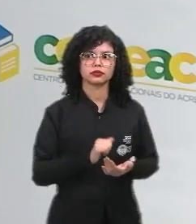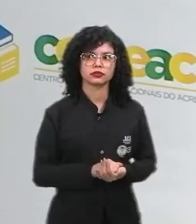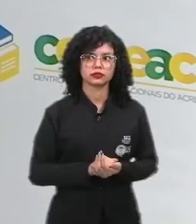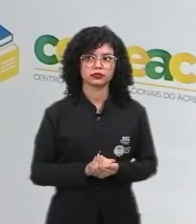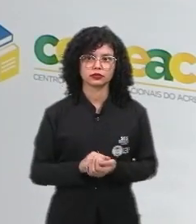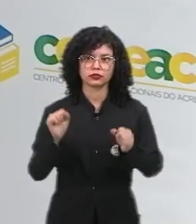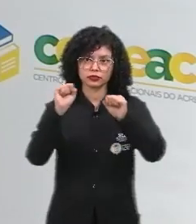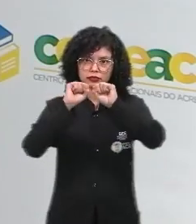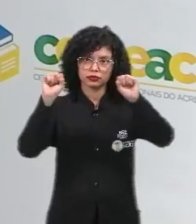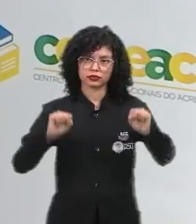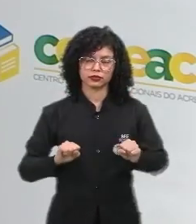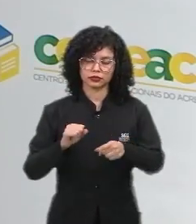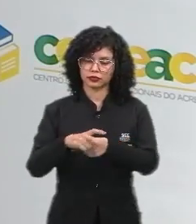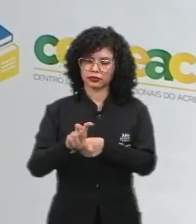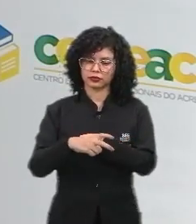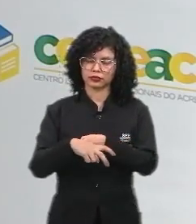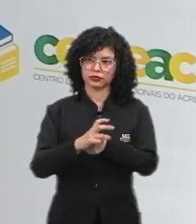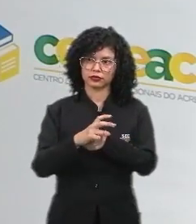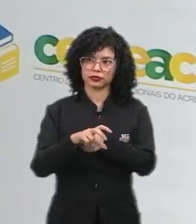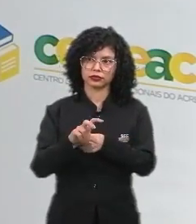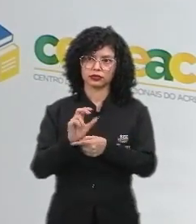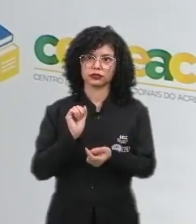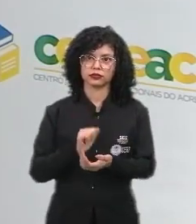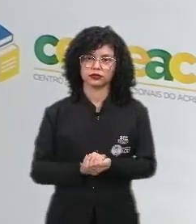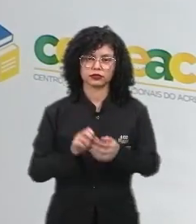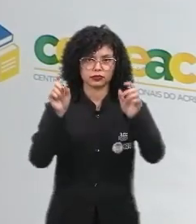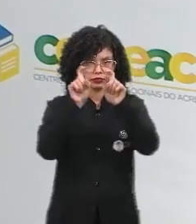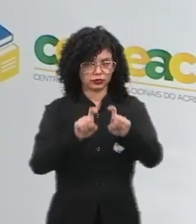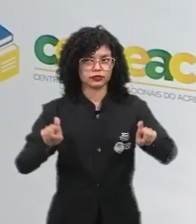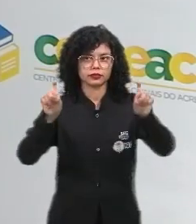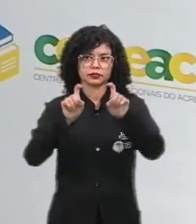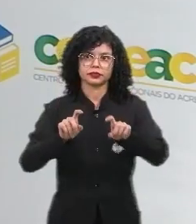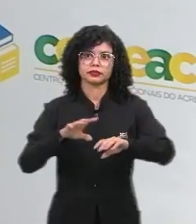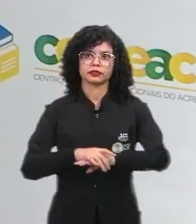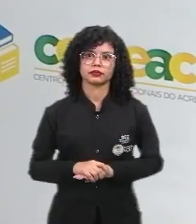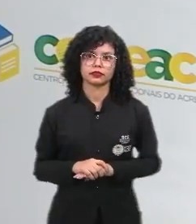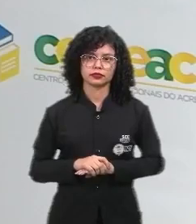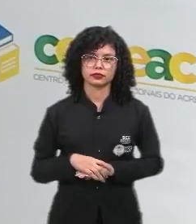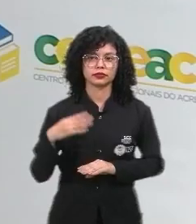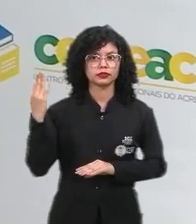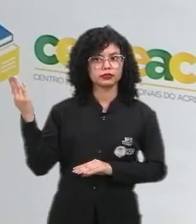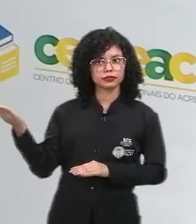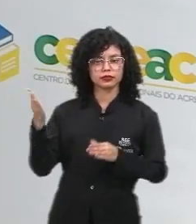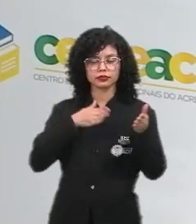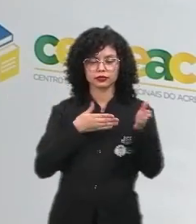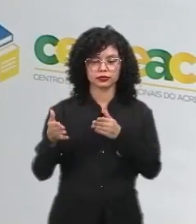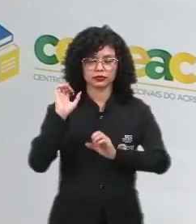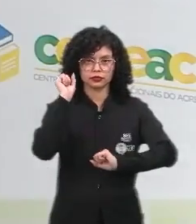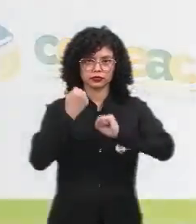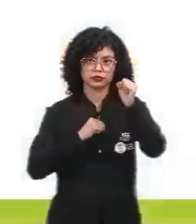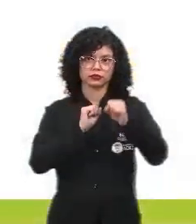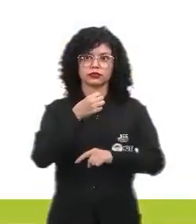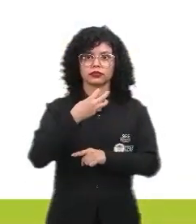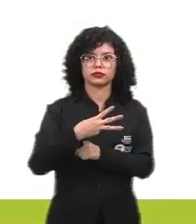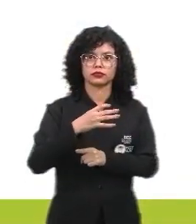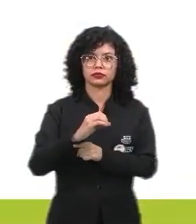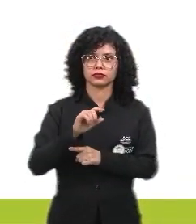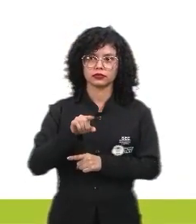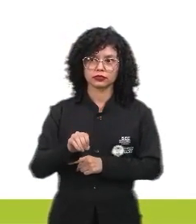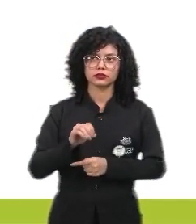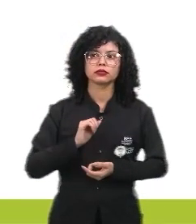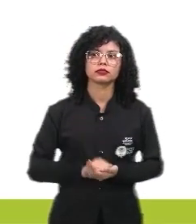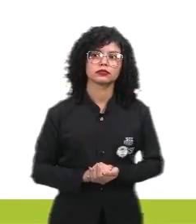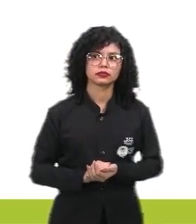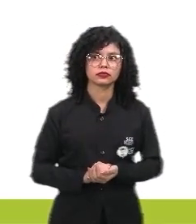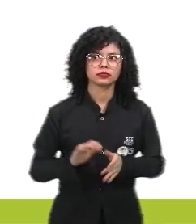do sistema robótico, é a chegada do computador. Essa fase da indústria 3.0 vai